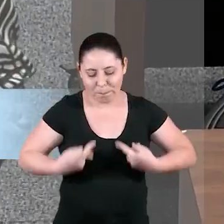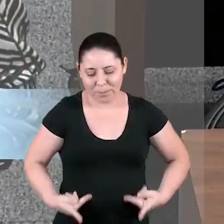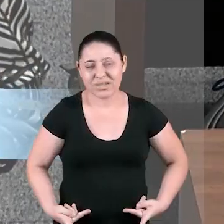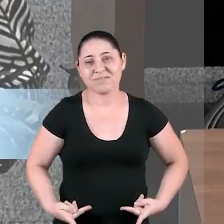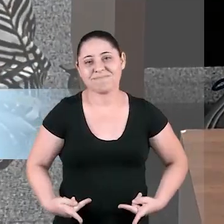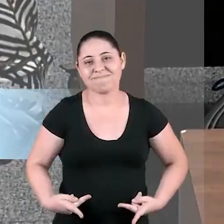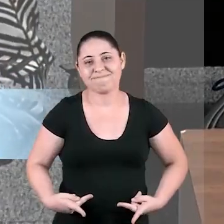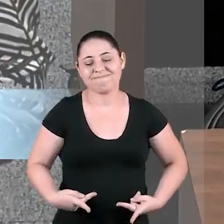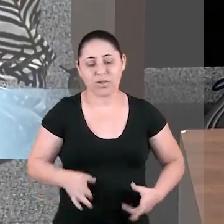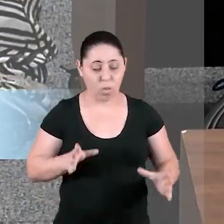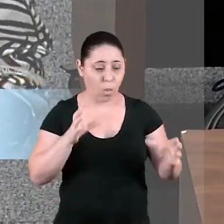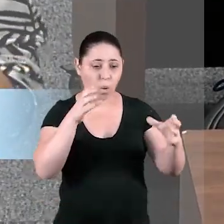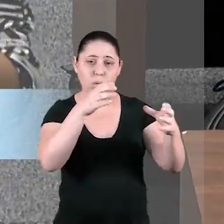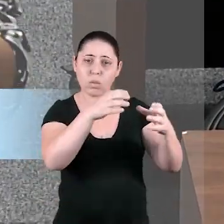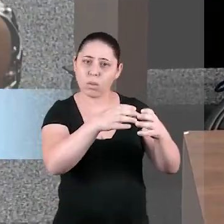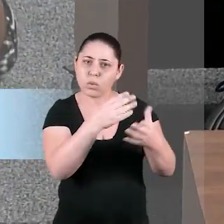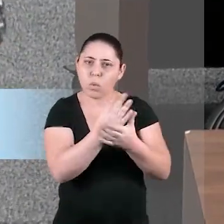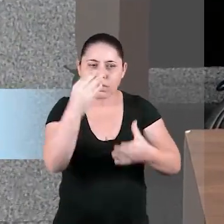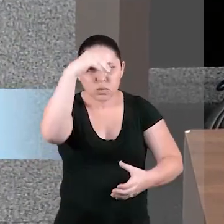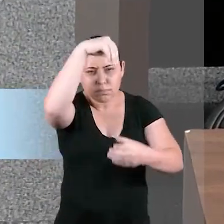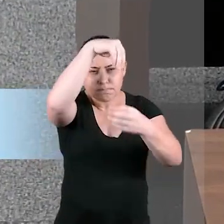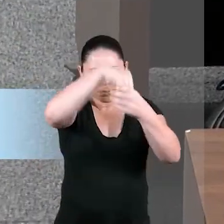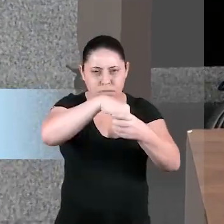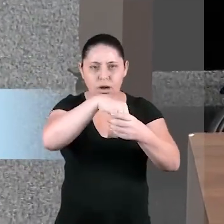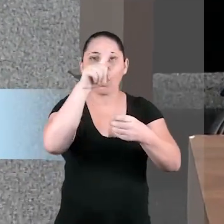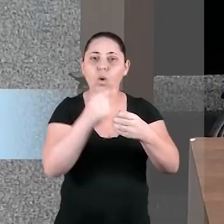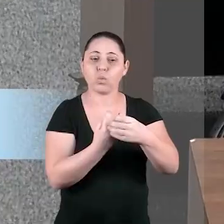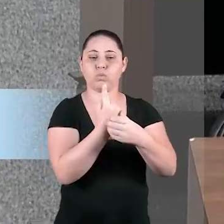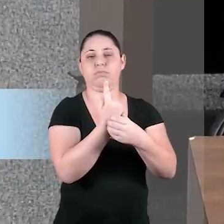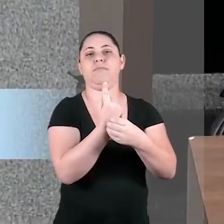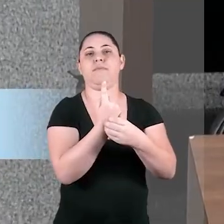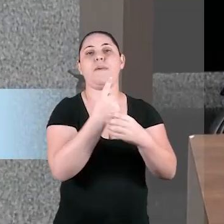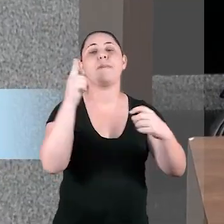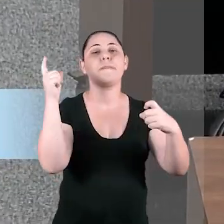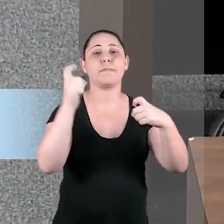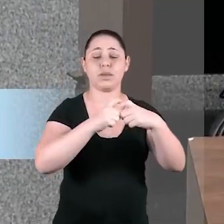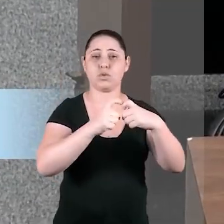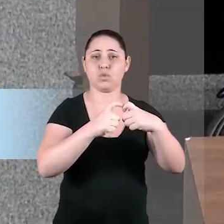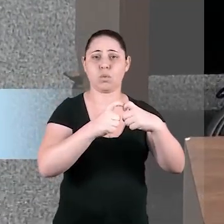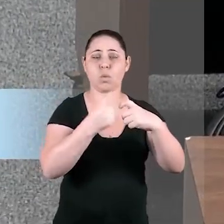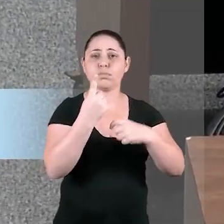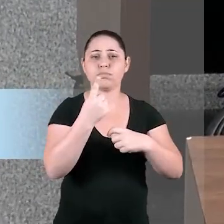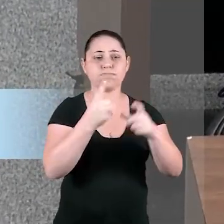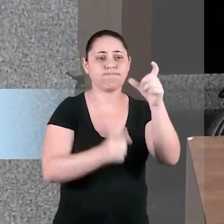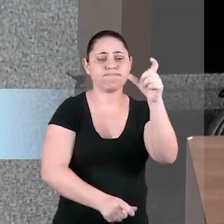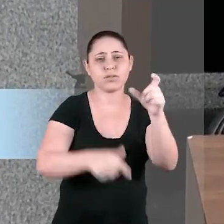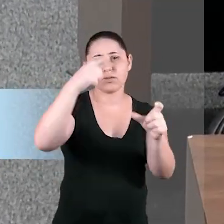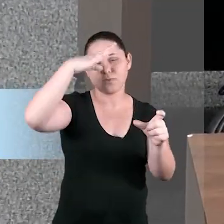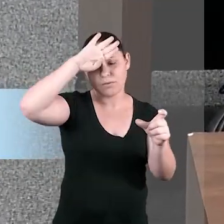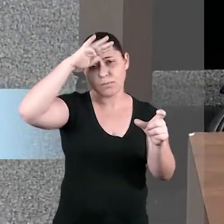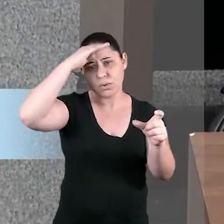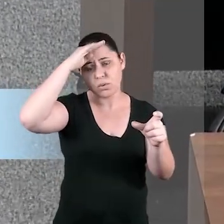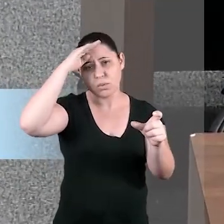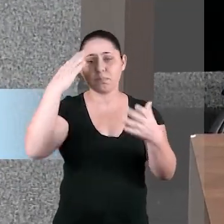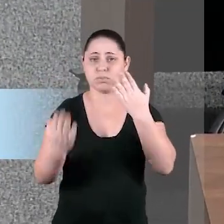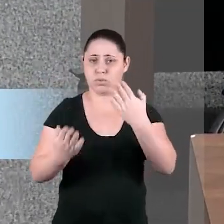humana nisso. A equipe começa, o núcleo dela é formado por um médico, um enfermeiro e um psicólogo,